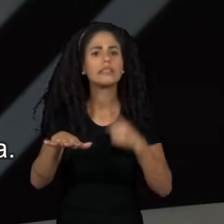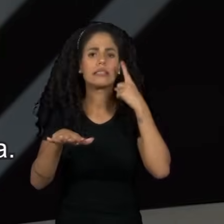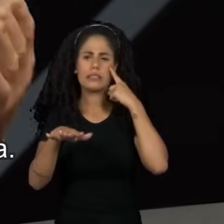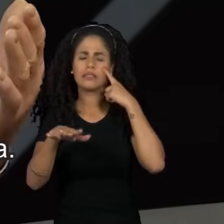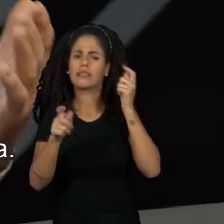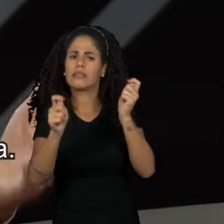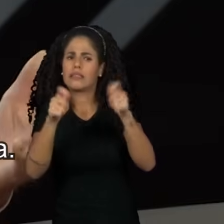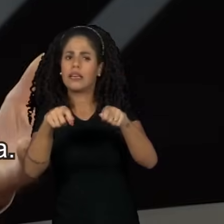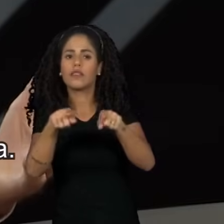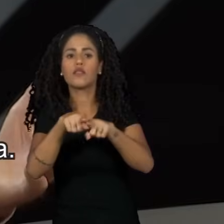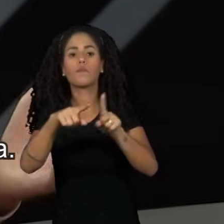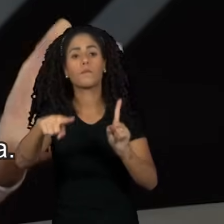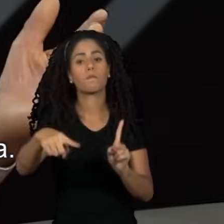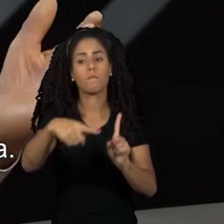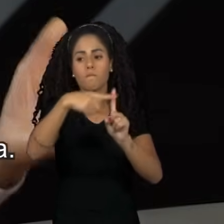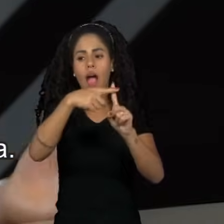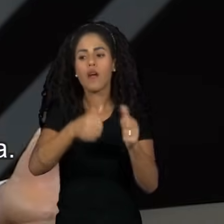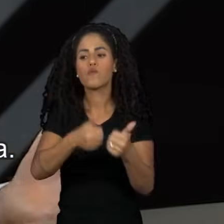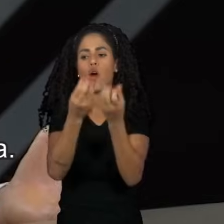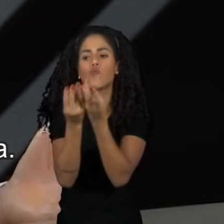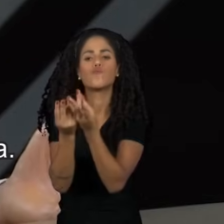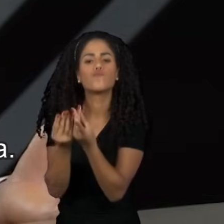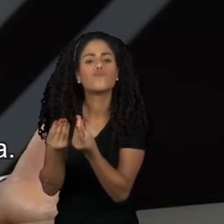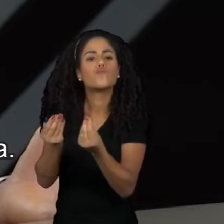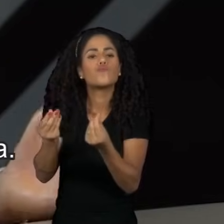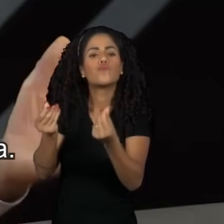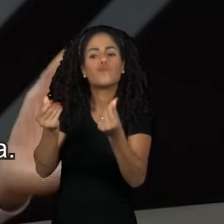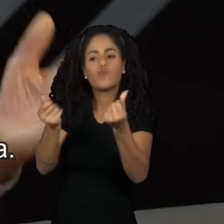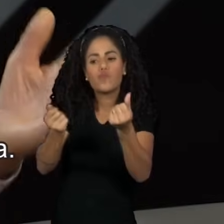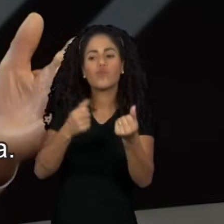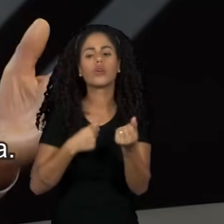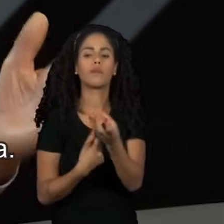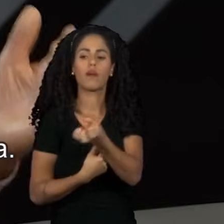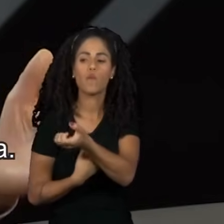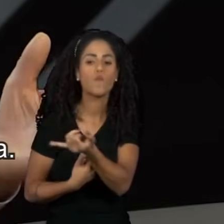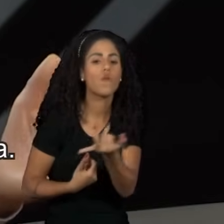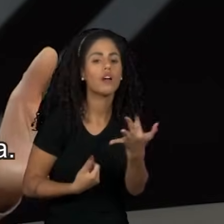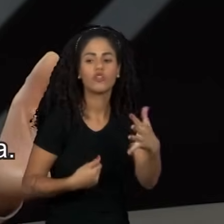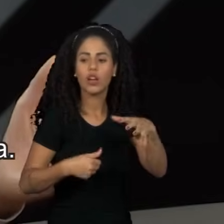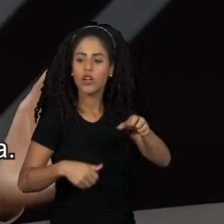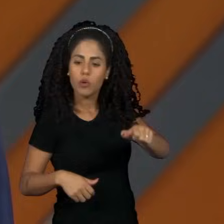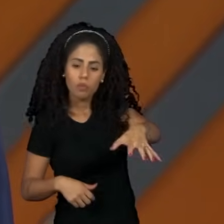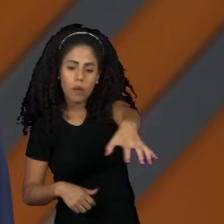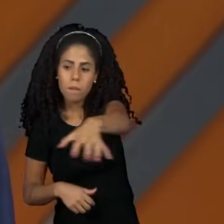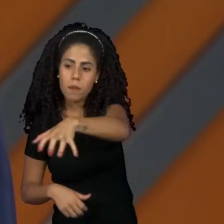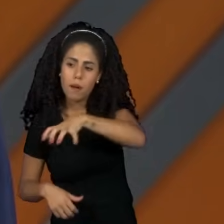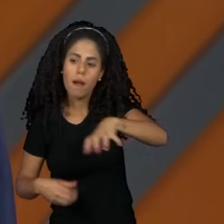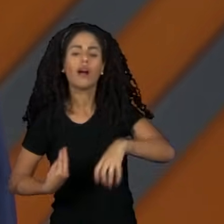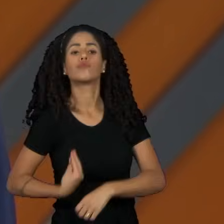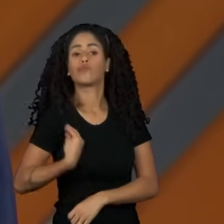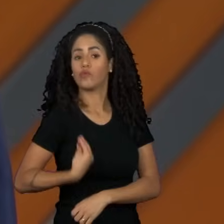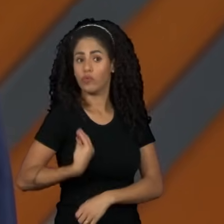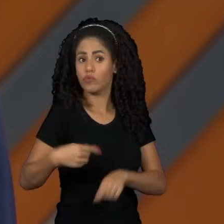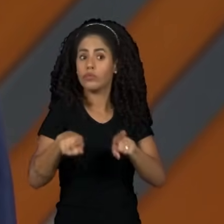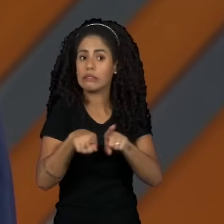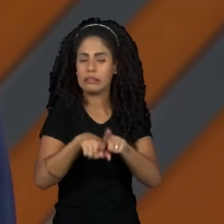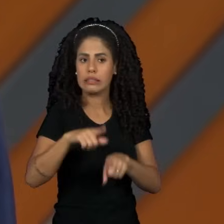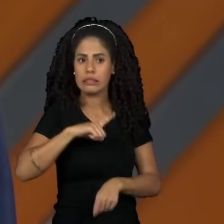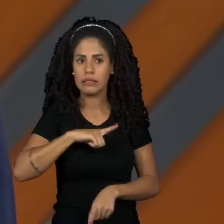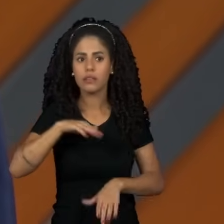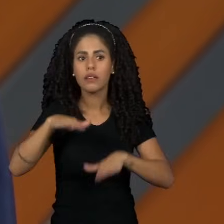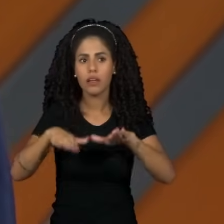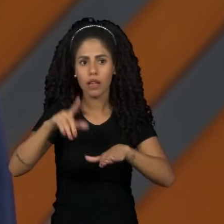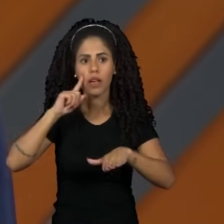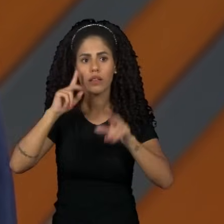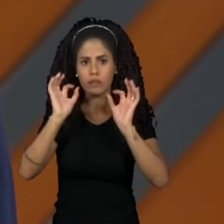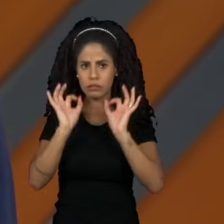também um saldo positivo enquanto qualidade e quantidade de vida consolidadas, aí podemos falar que a gente